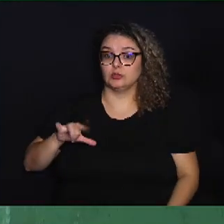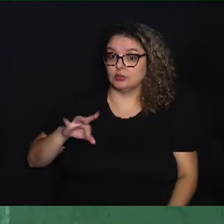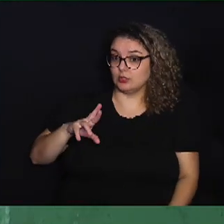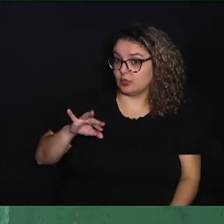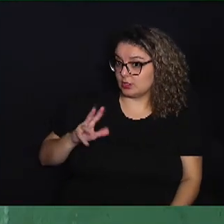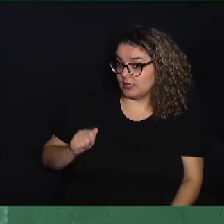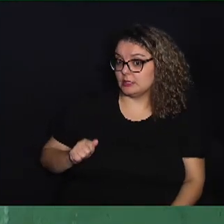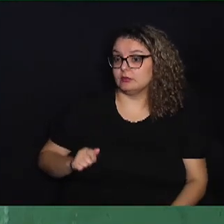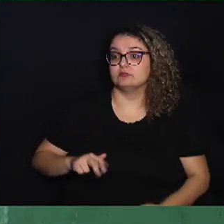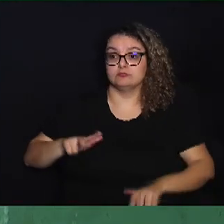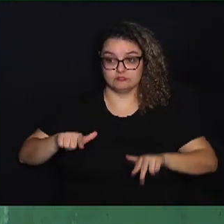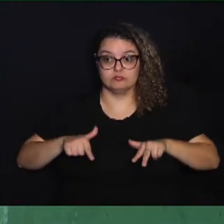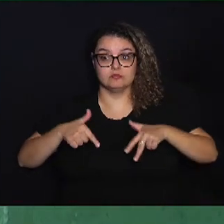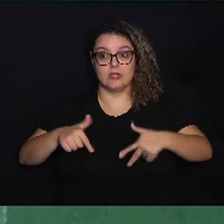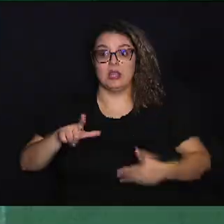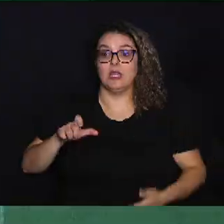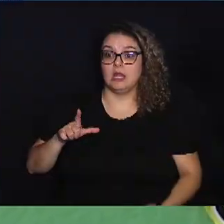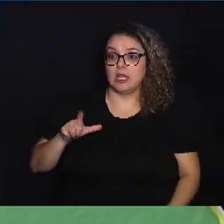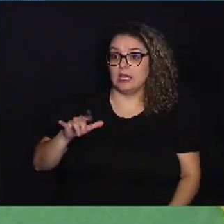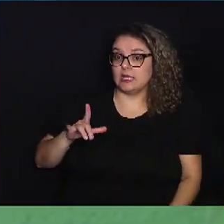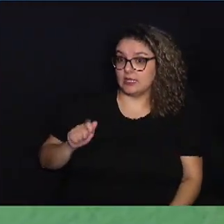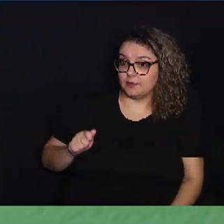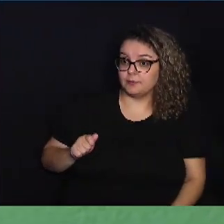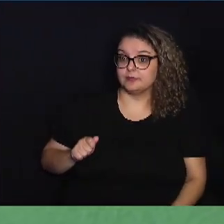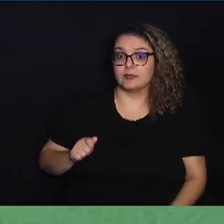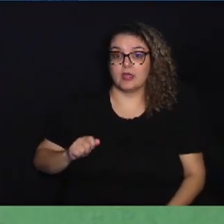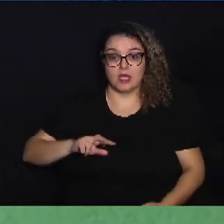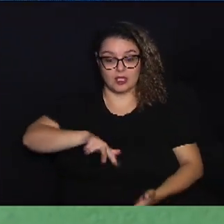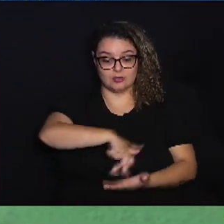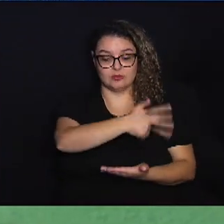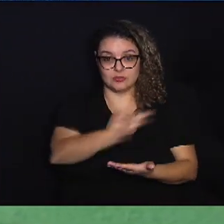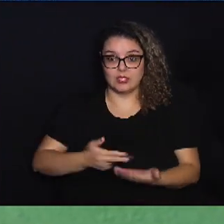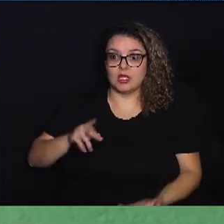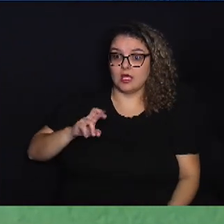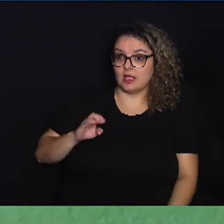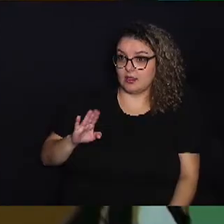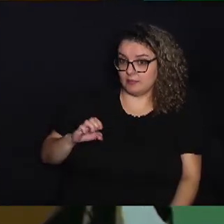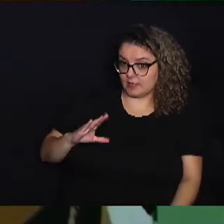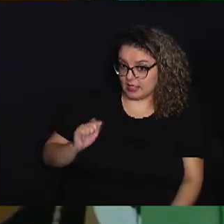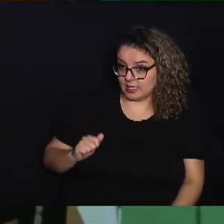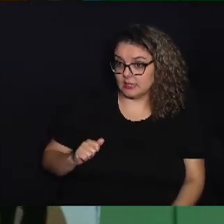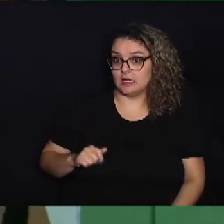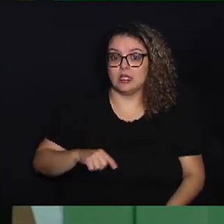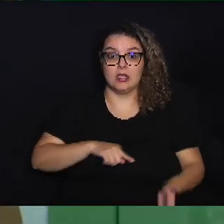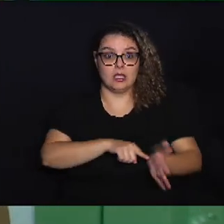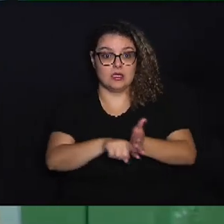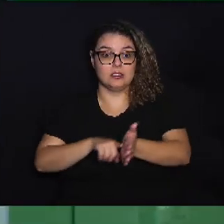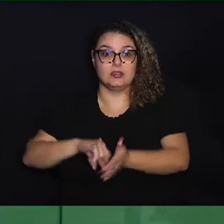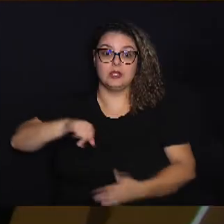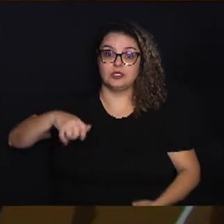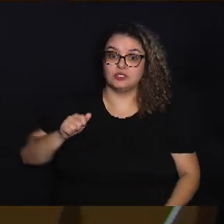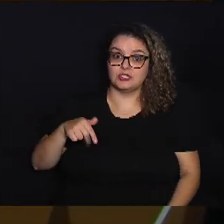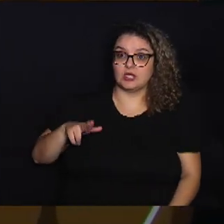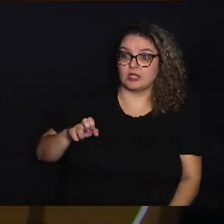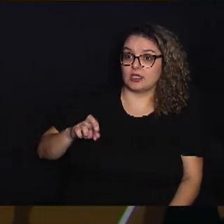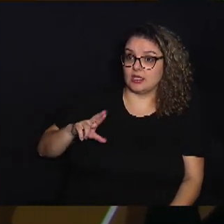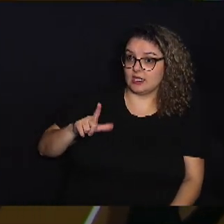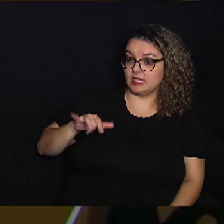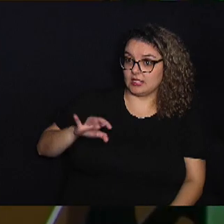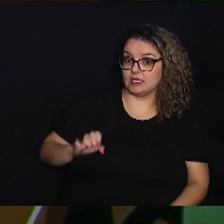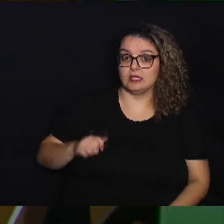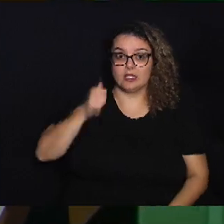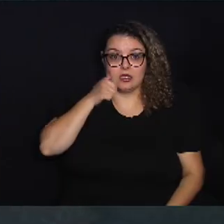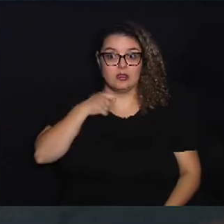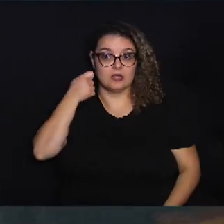a ativista Lélia Gonzalez, a ginasta Rebeca Andrade, a pesquisadora Jaqueline Góes, a atriz